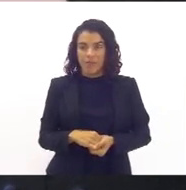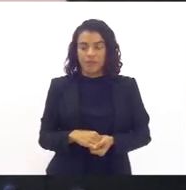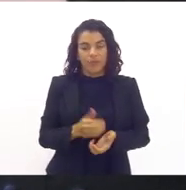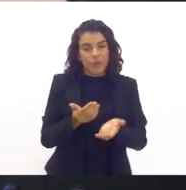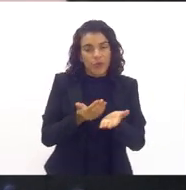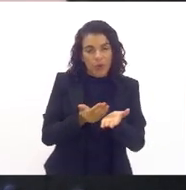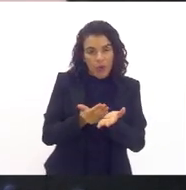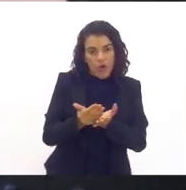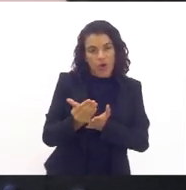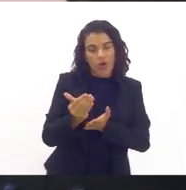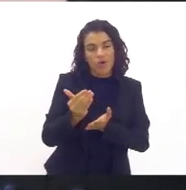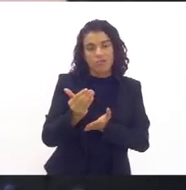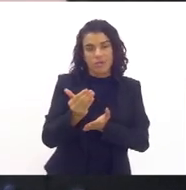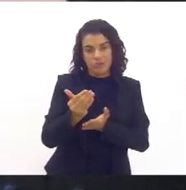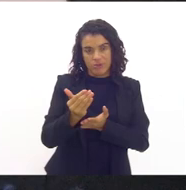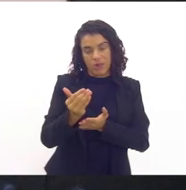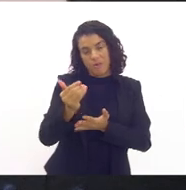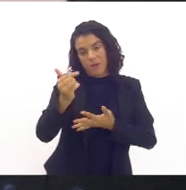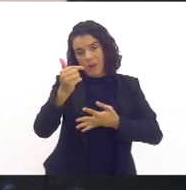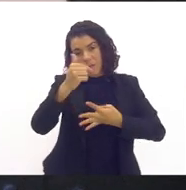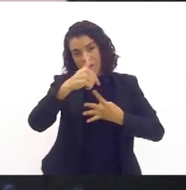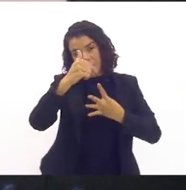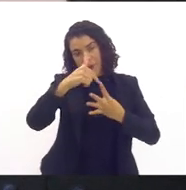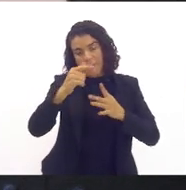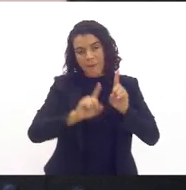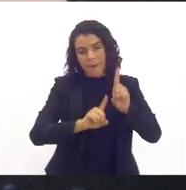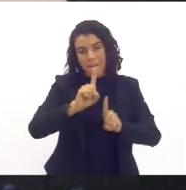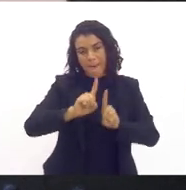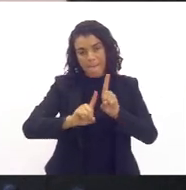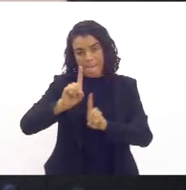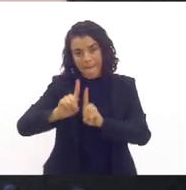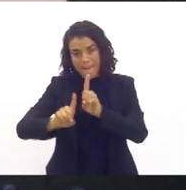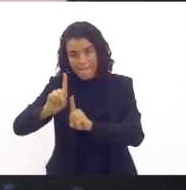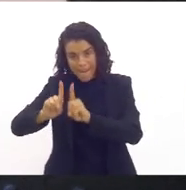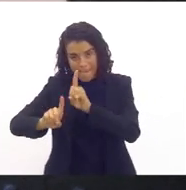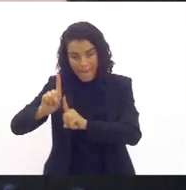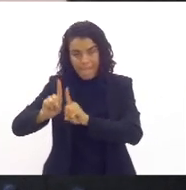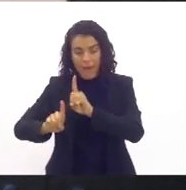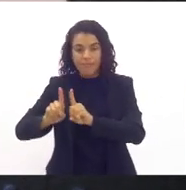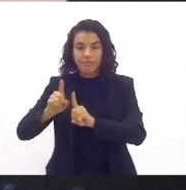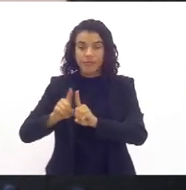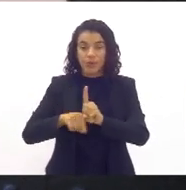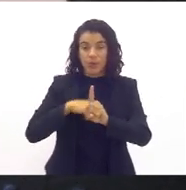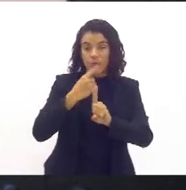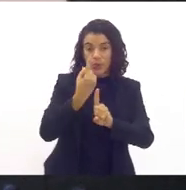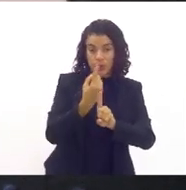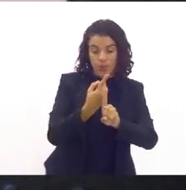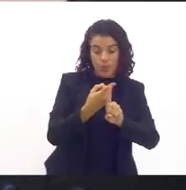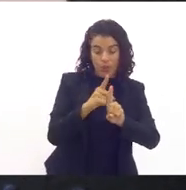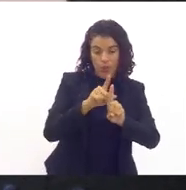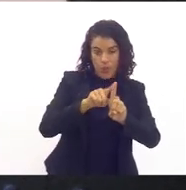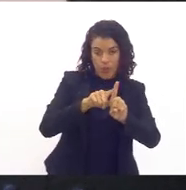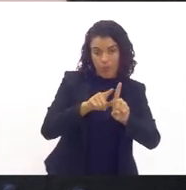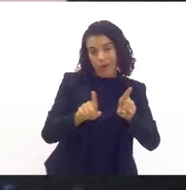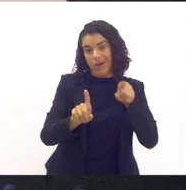Começando, então, pelos indicadores, né, trouxemos aqui duas colunas, uma